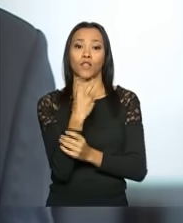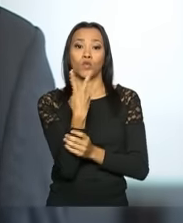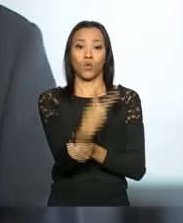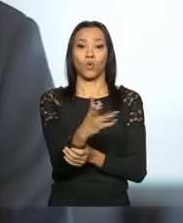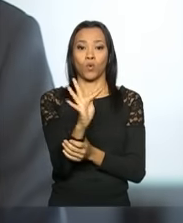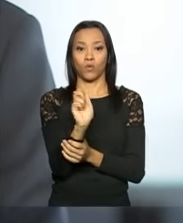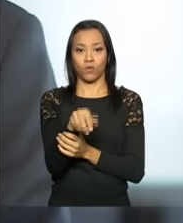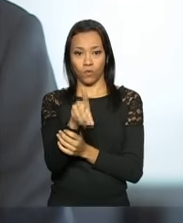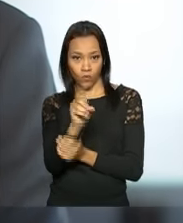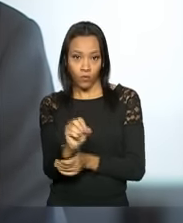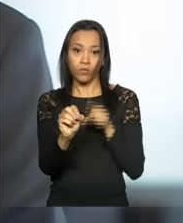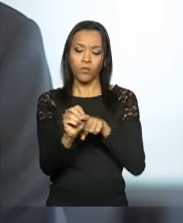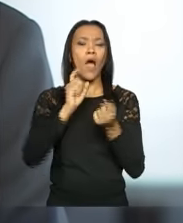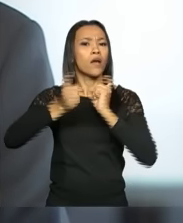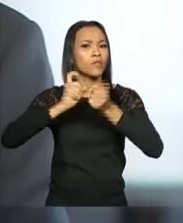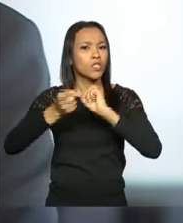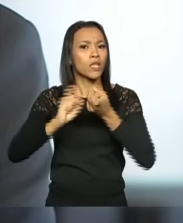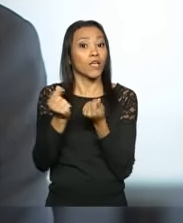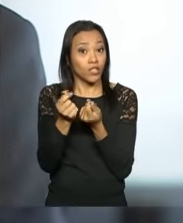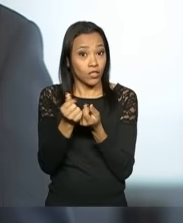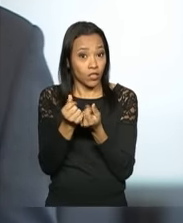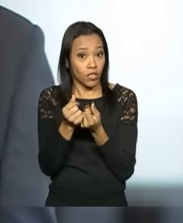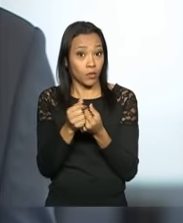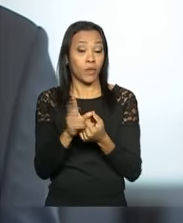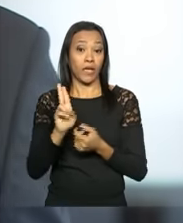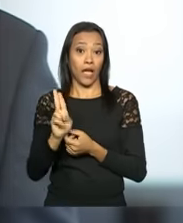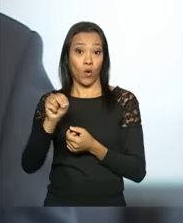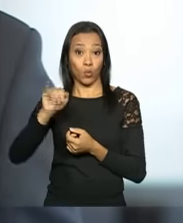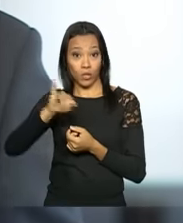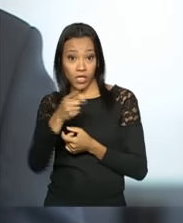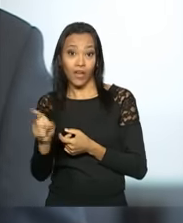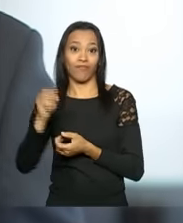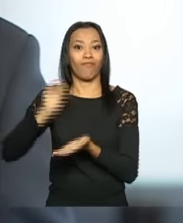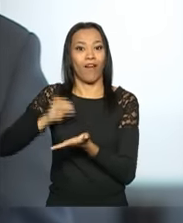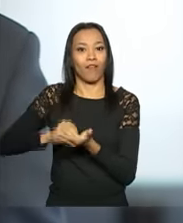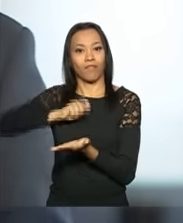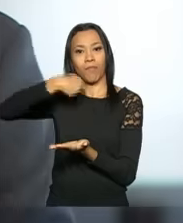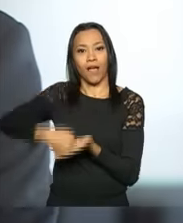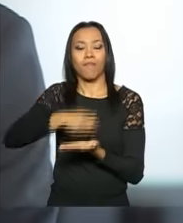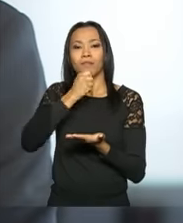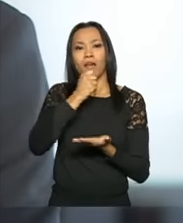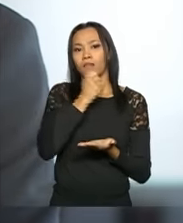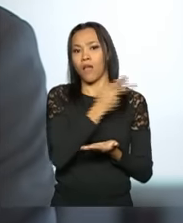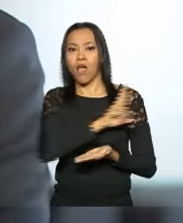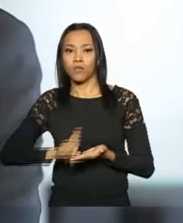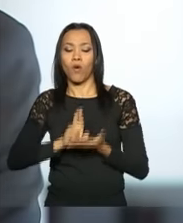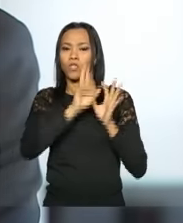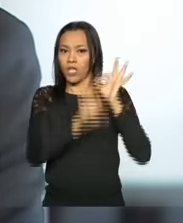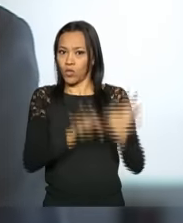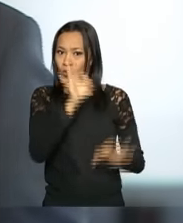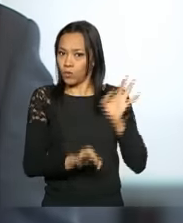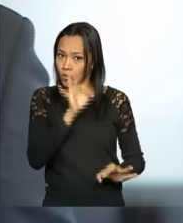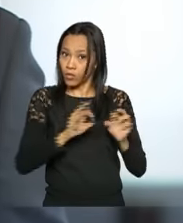que iriam administrar recursos que a união deve mas ainda não há uma decisão final da Justiça A respeito dessas